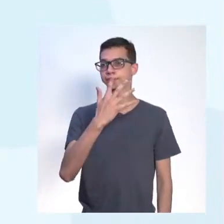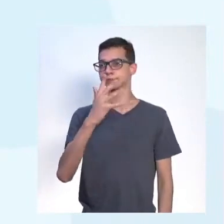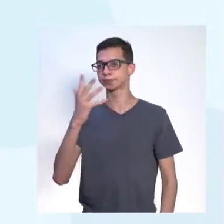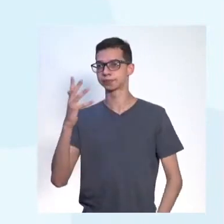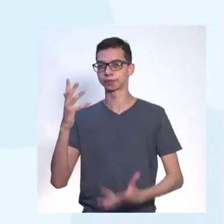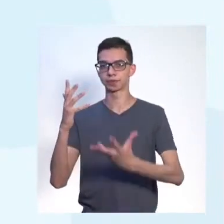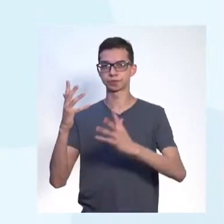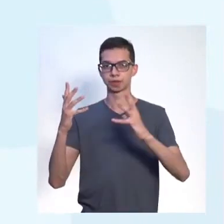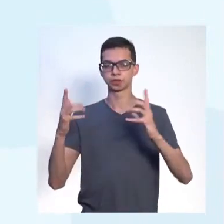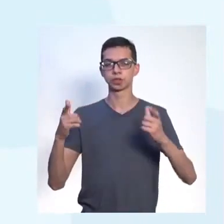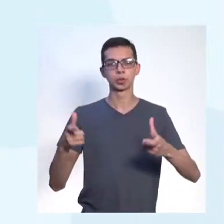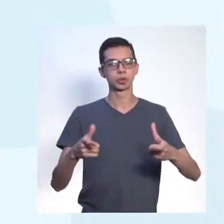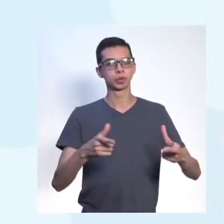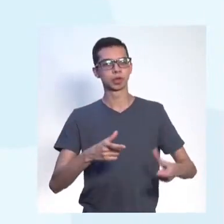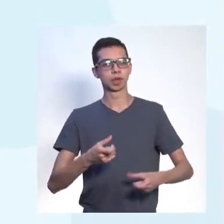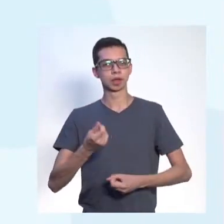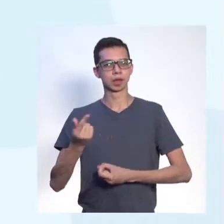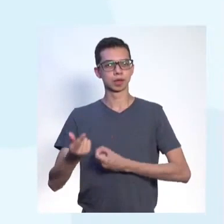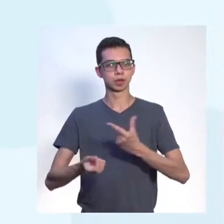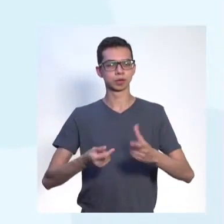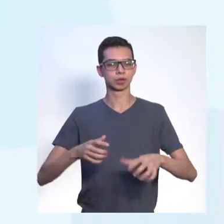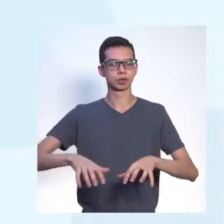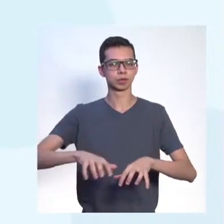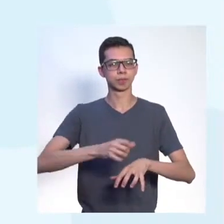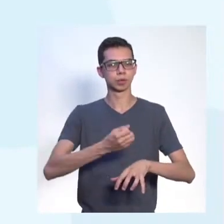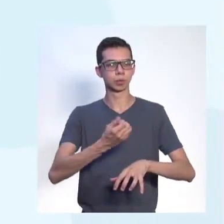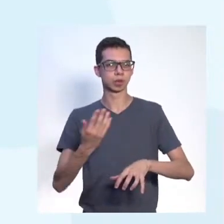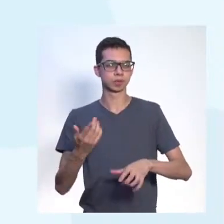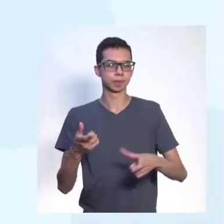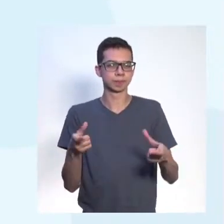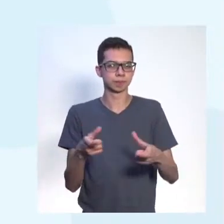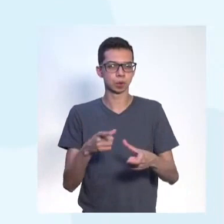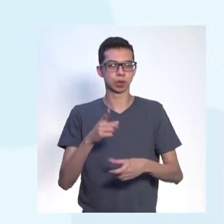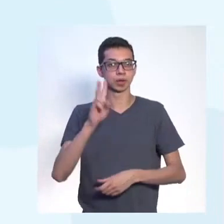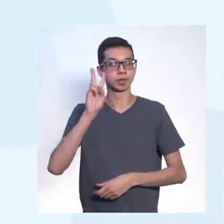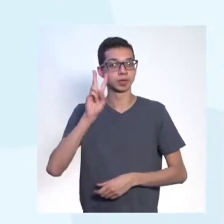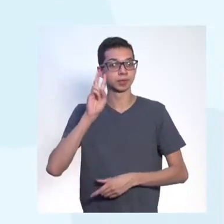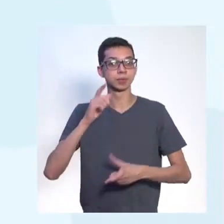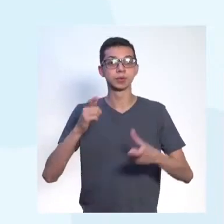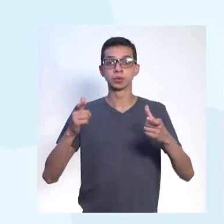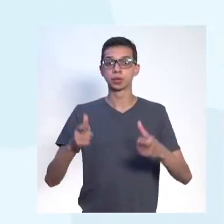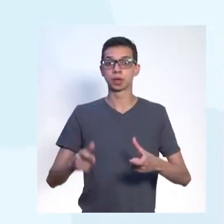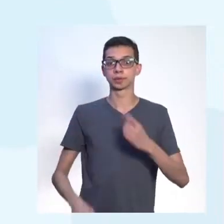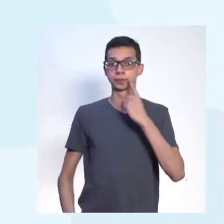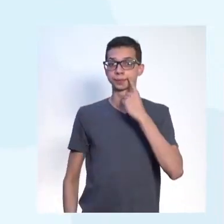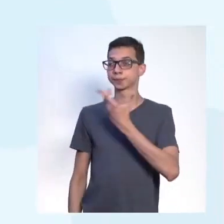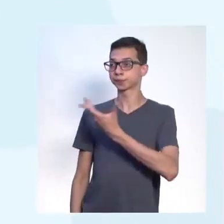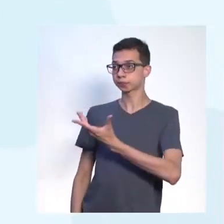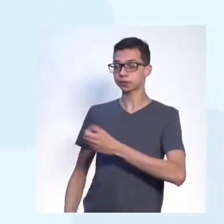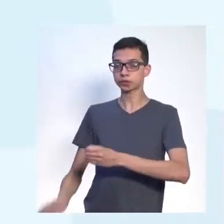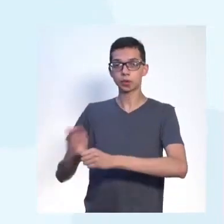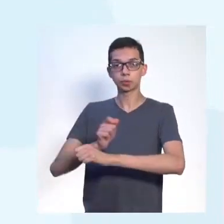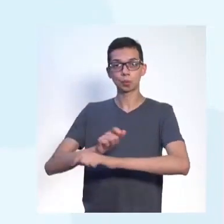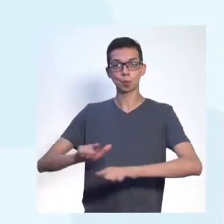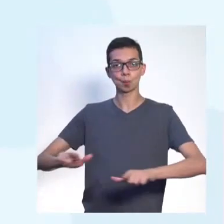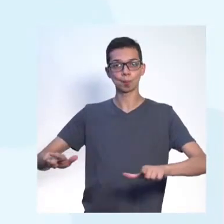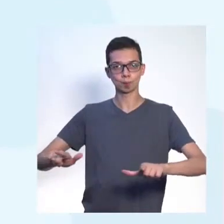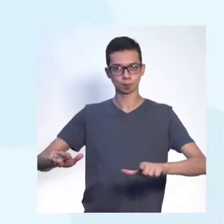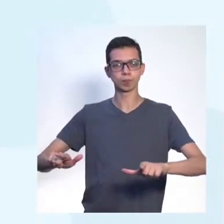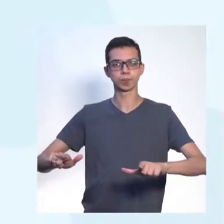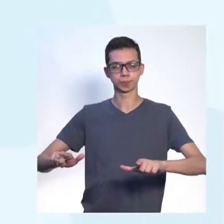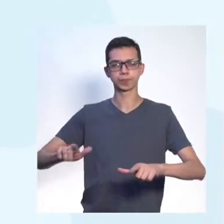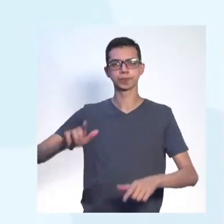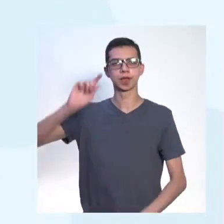que tem uma menor quantidade. Né? No caso dessa região aqui, tem que lembrar que é o deserto da África. Então, tem também uma